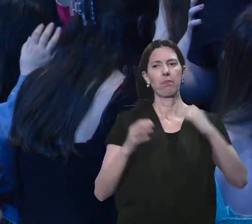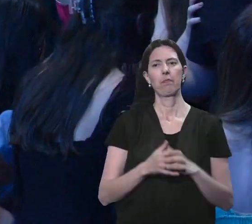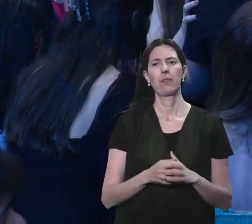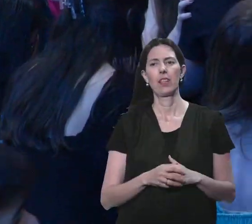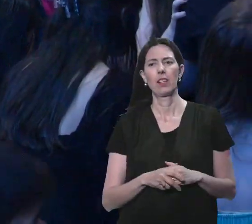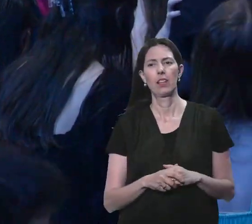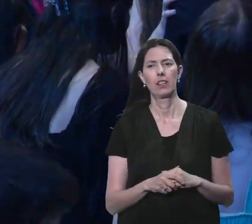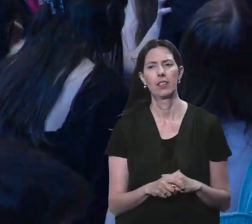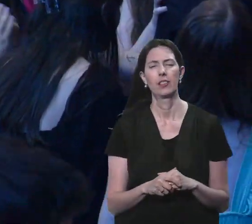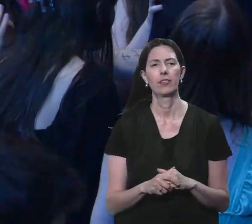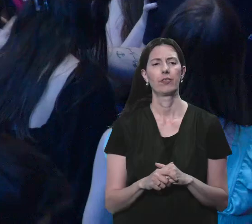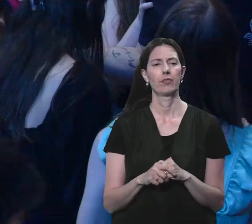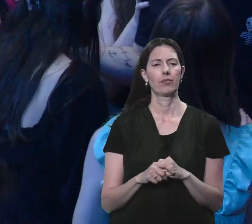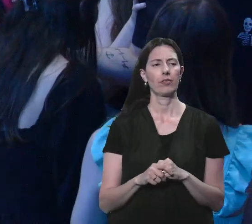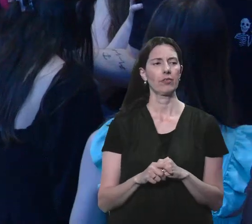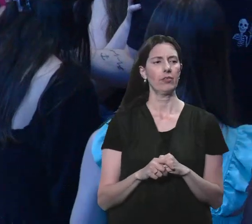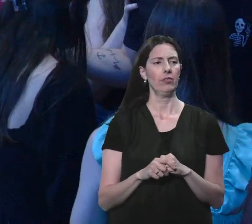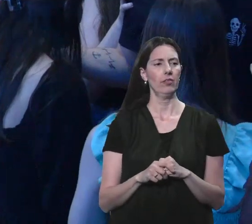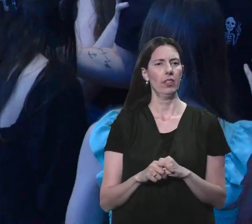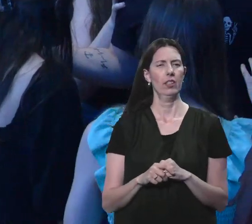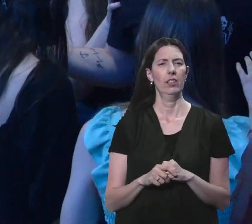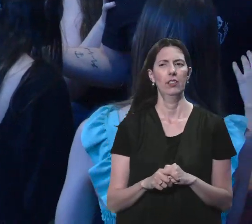à margem.